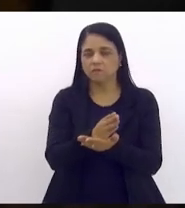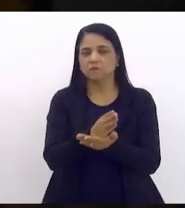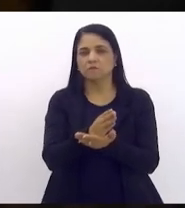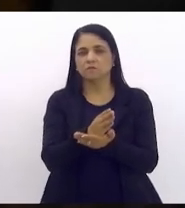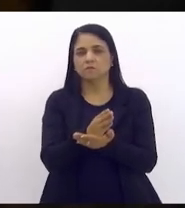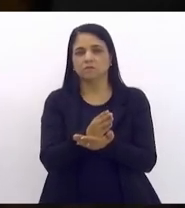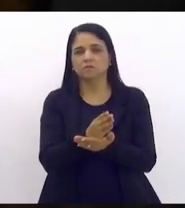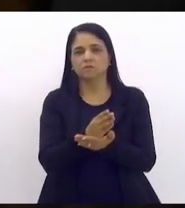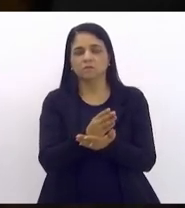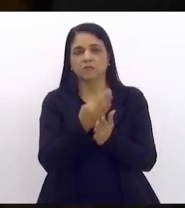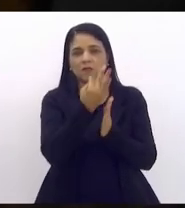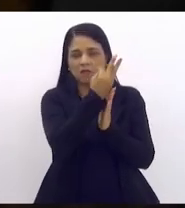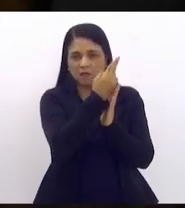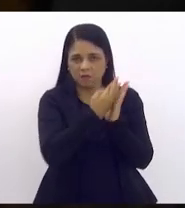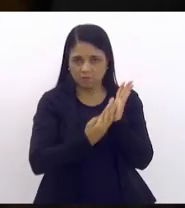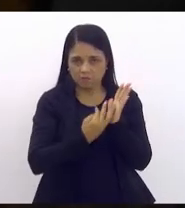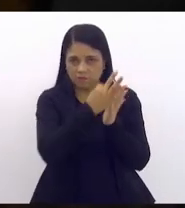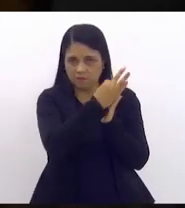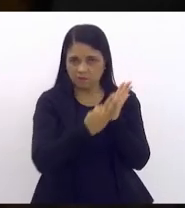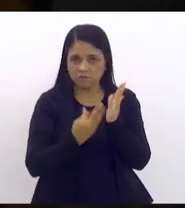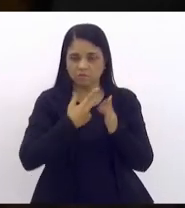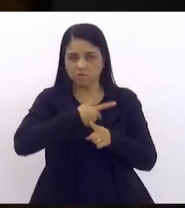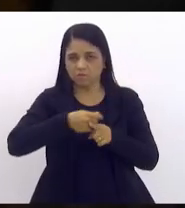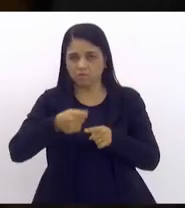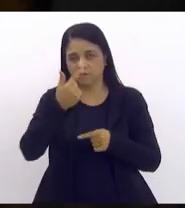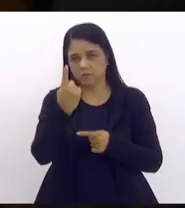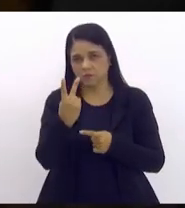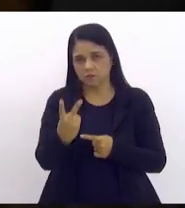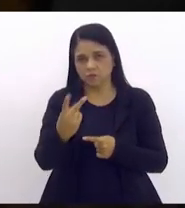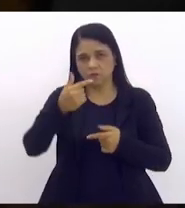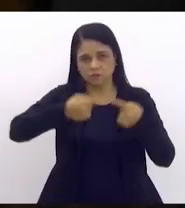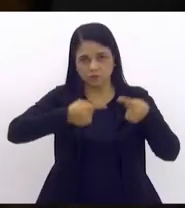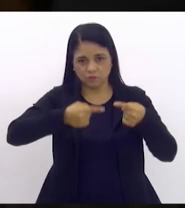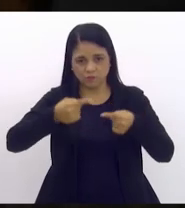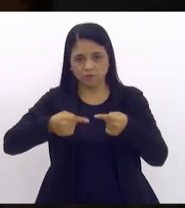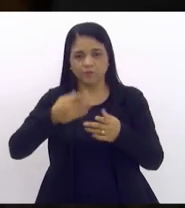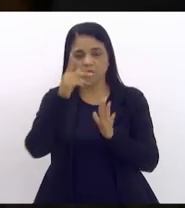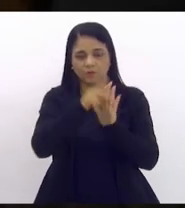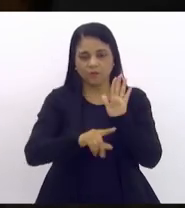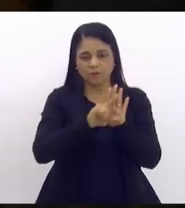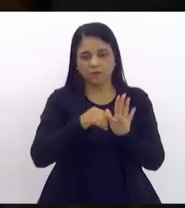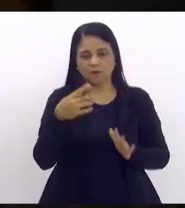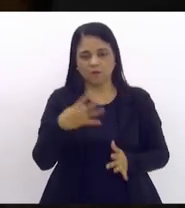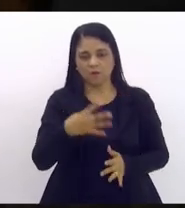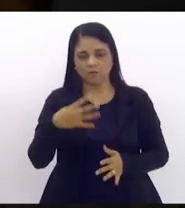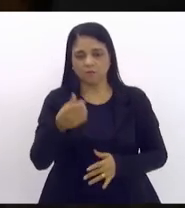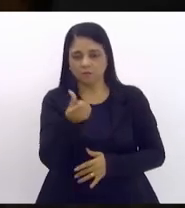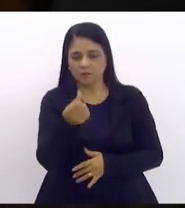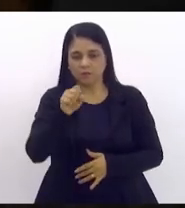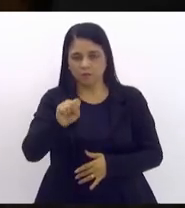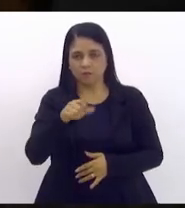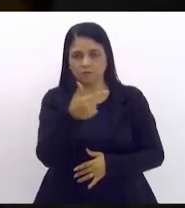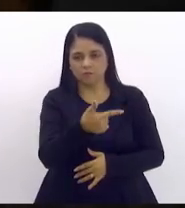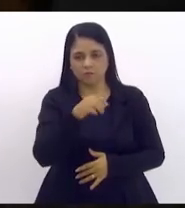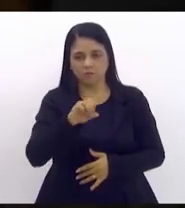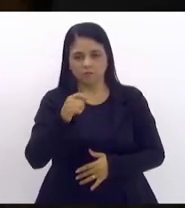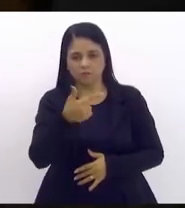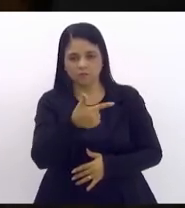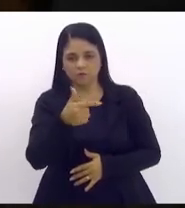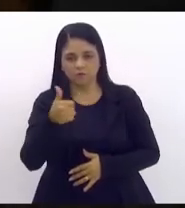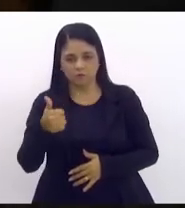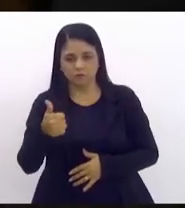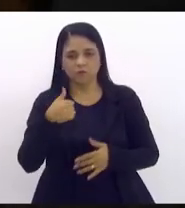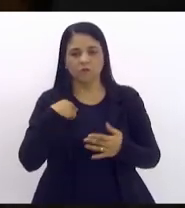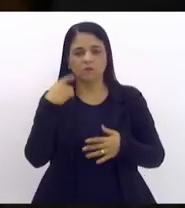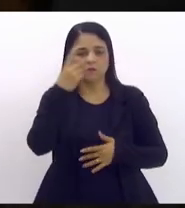Aprovado. Vai a redação do vencido para a segunda discussão. Projeto de lei número 4468, de 2021, de